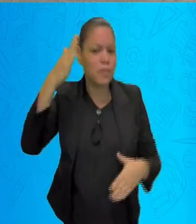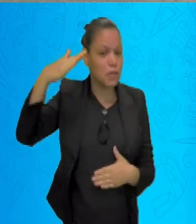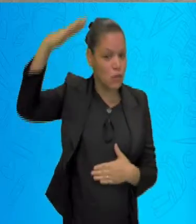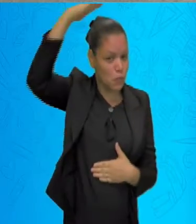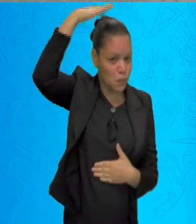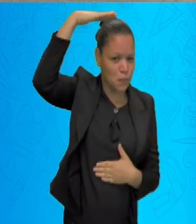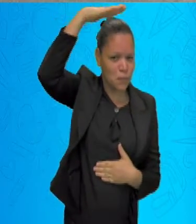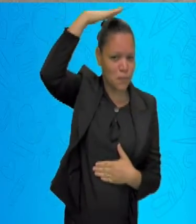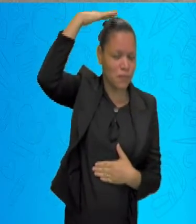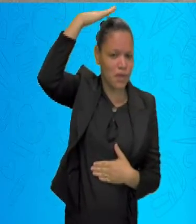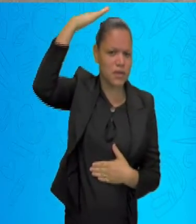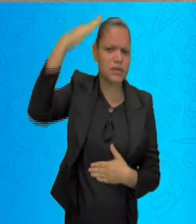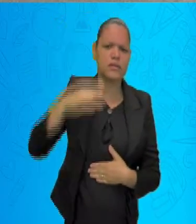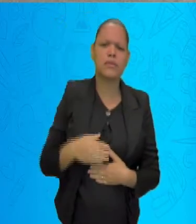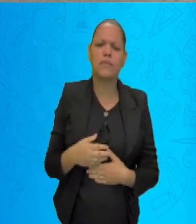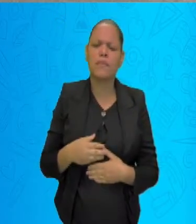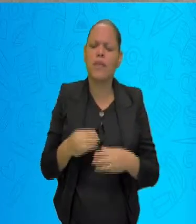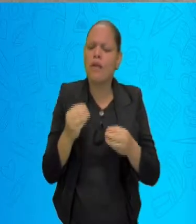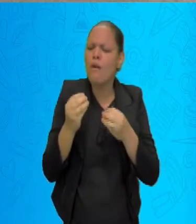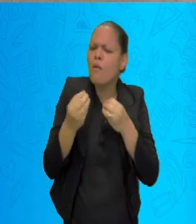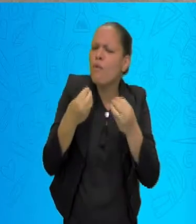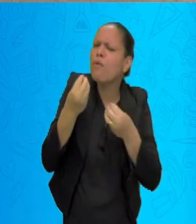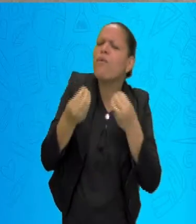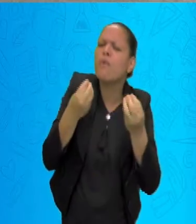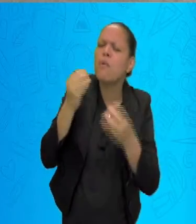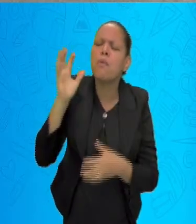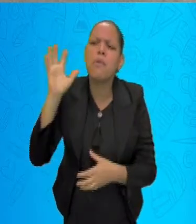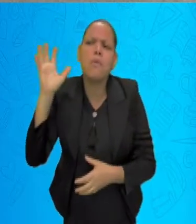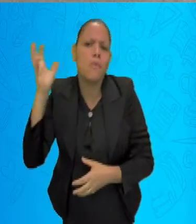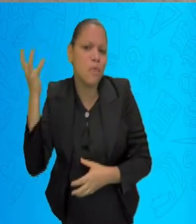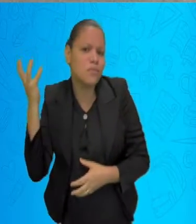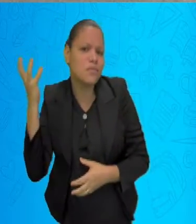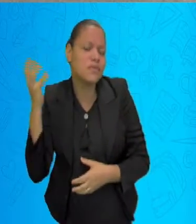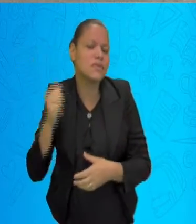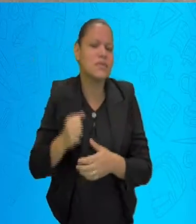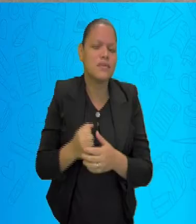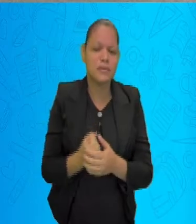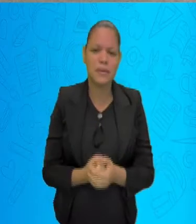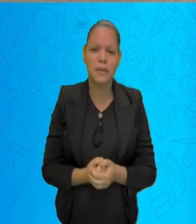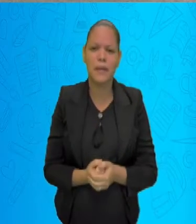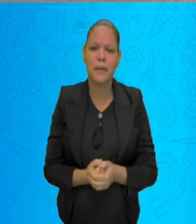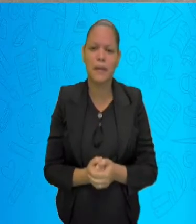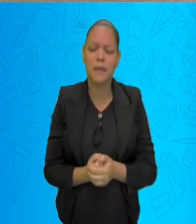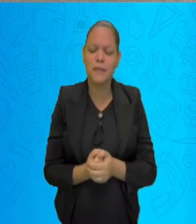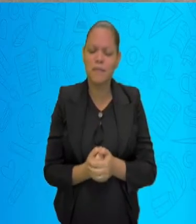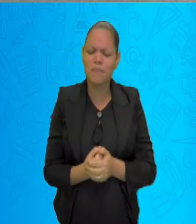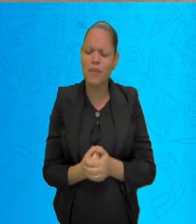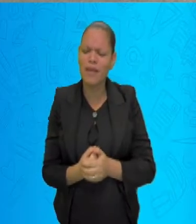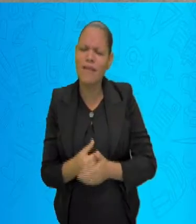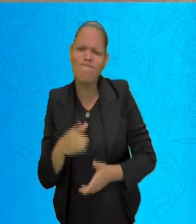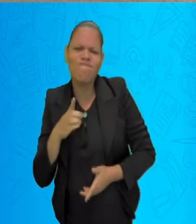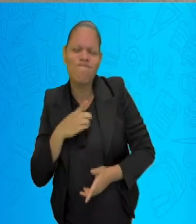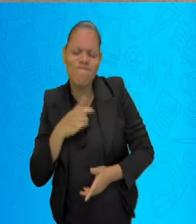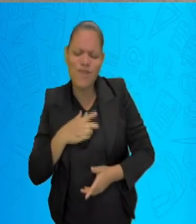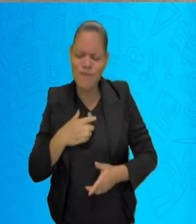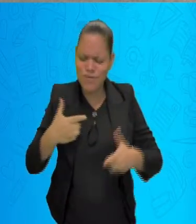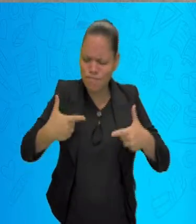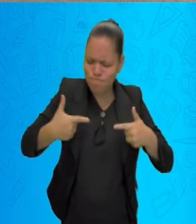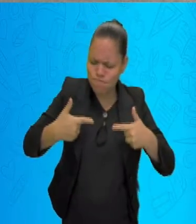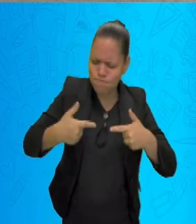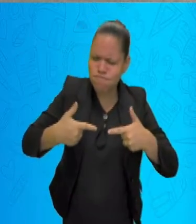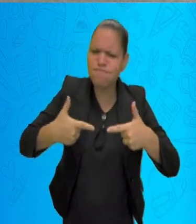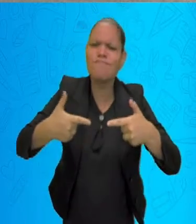através de um processo de contestação à colonização, que envolveu guerra. O México